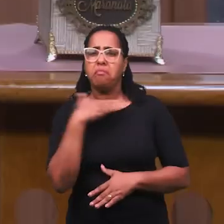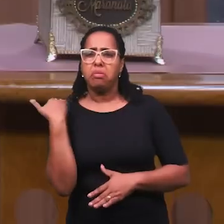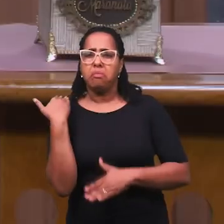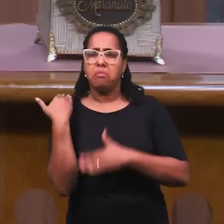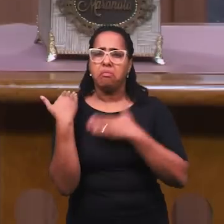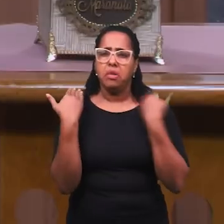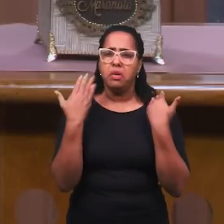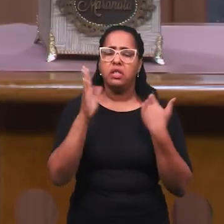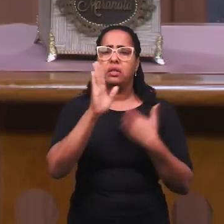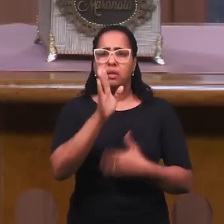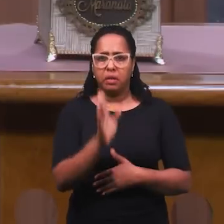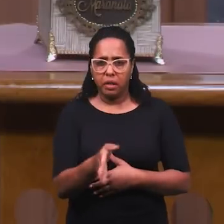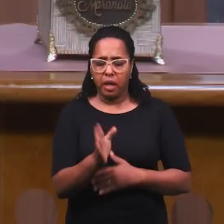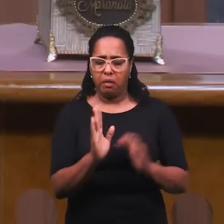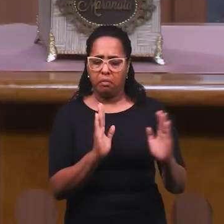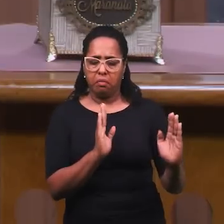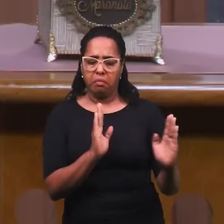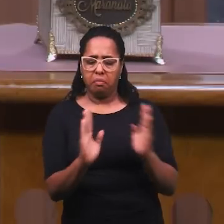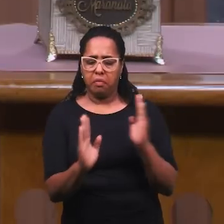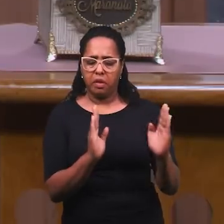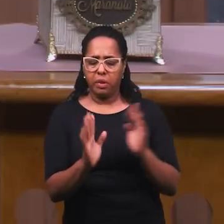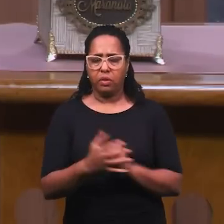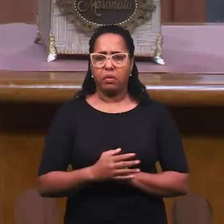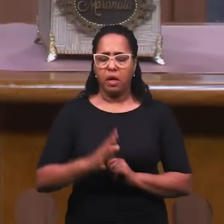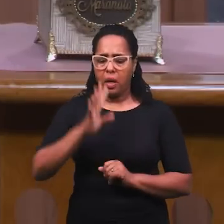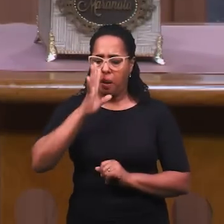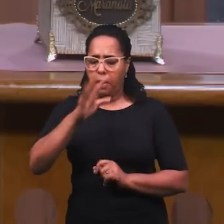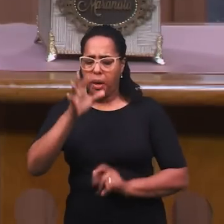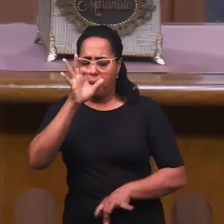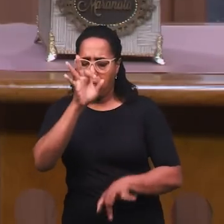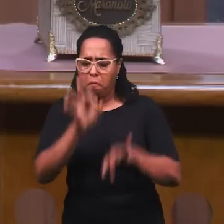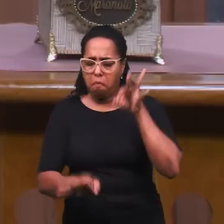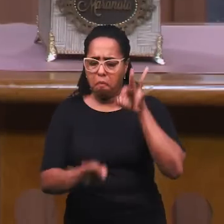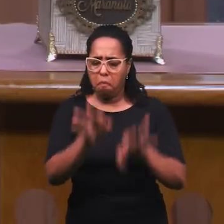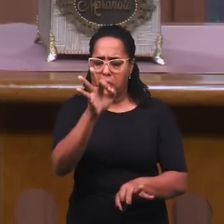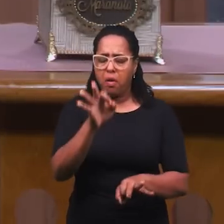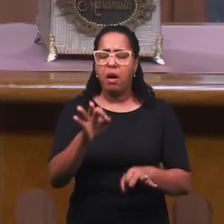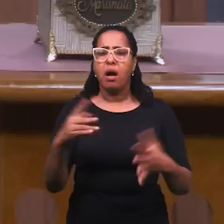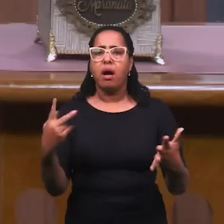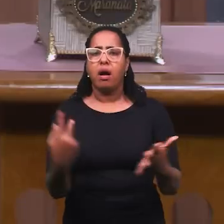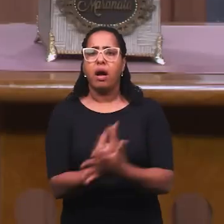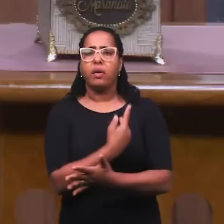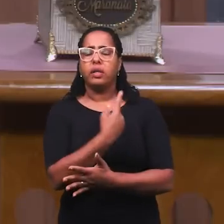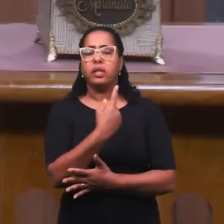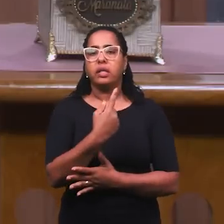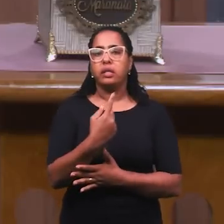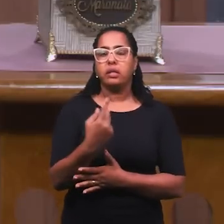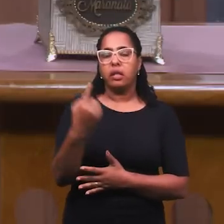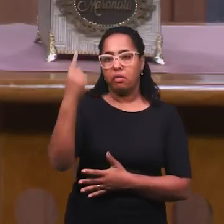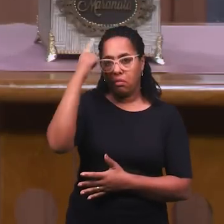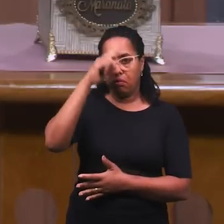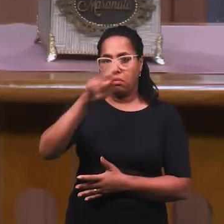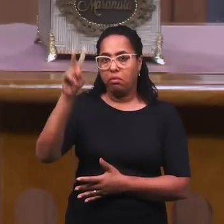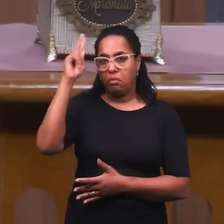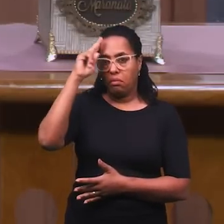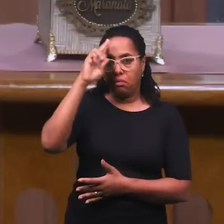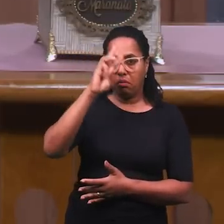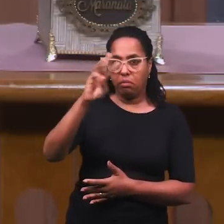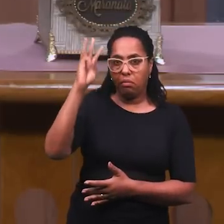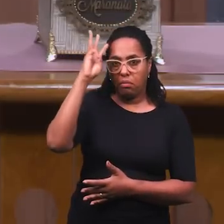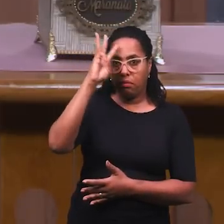tinham morrido naquele momento. E este juízo ele aconteceu em apenas 3